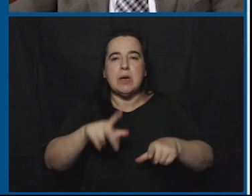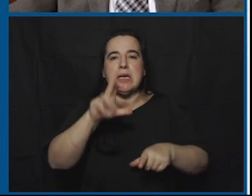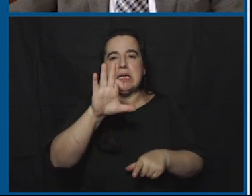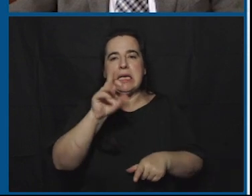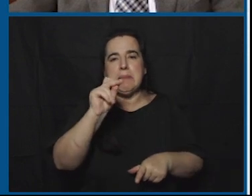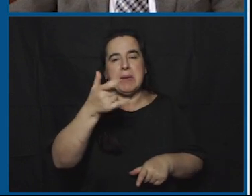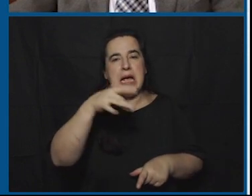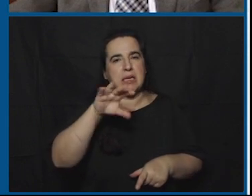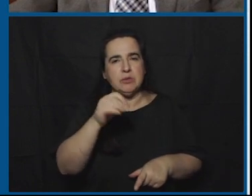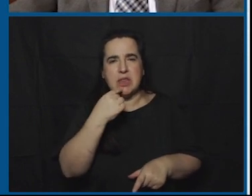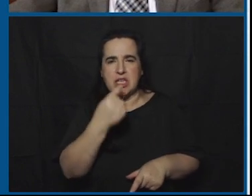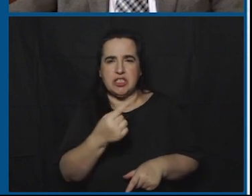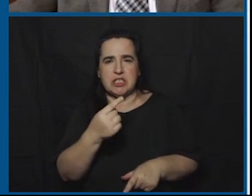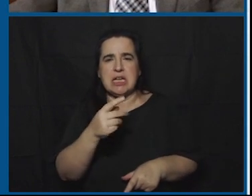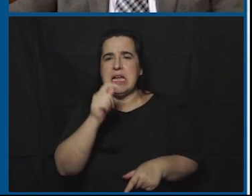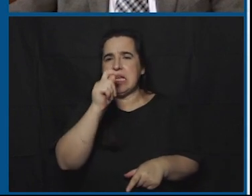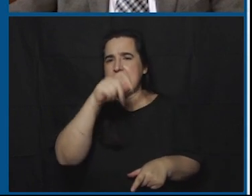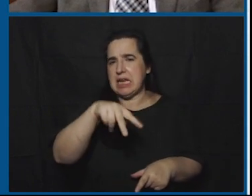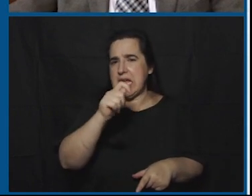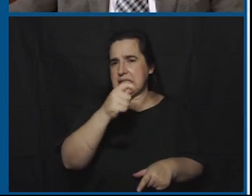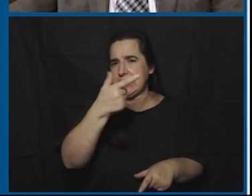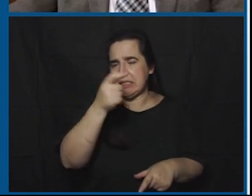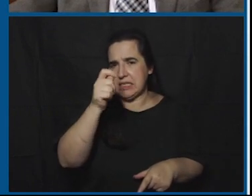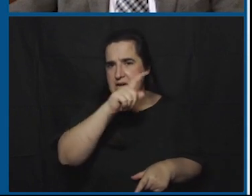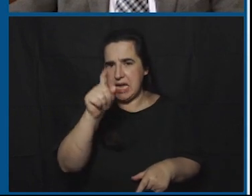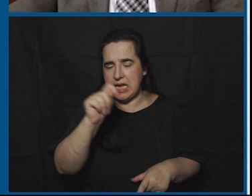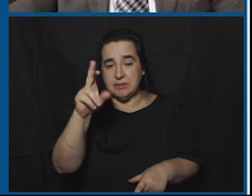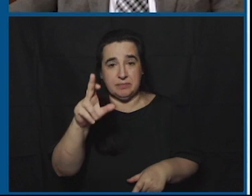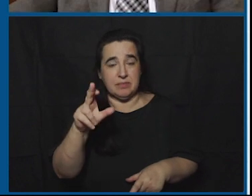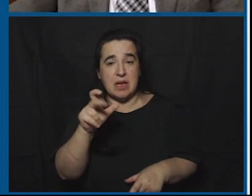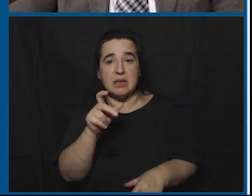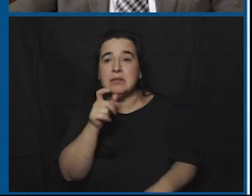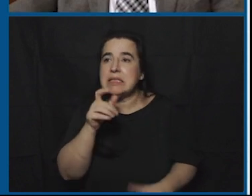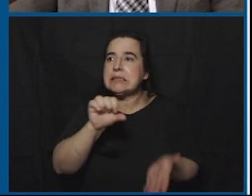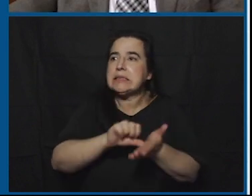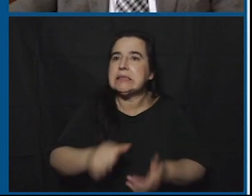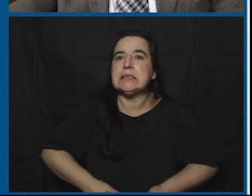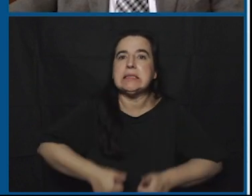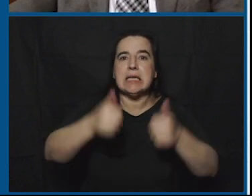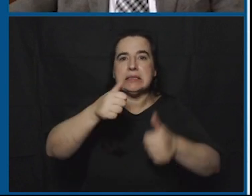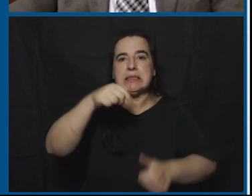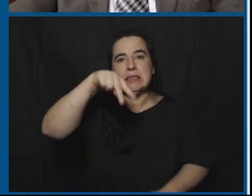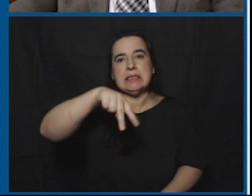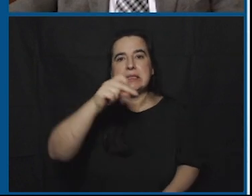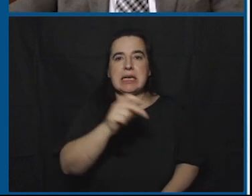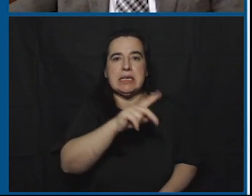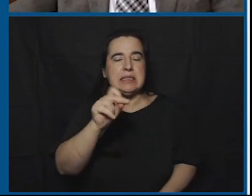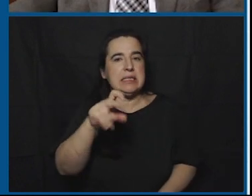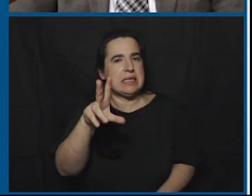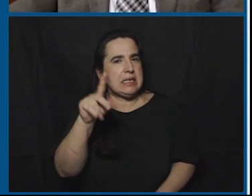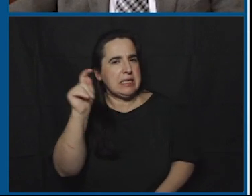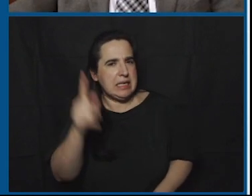ou Netzeret, é curioso que a palavra, a cidade Nazaré, poderá vir desta mesma palavra,